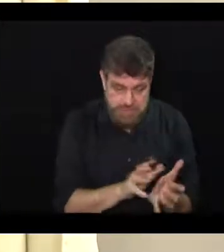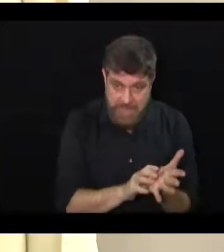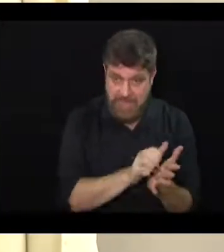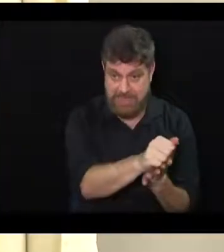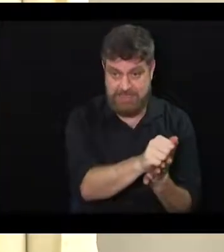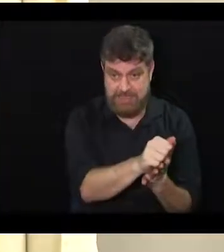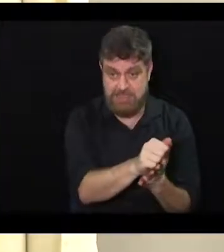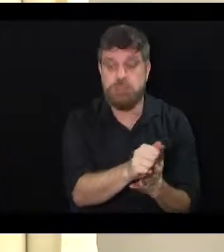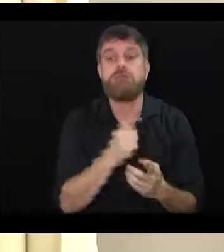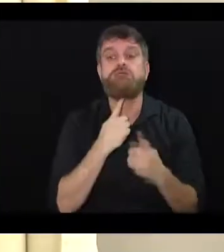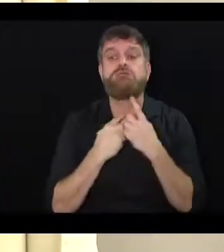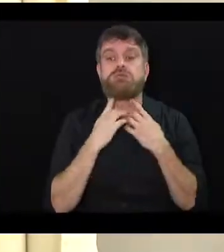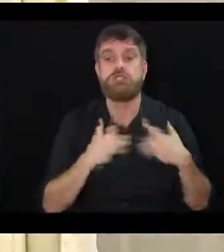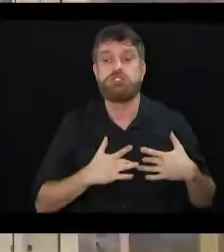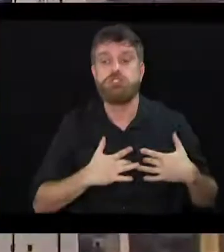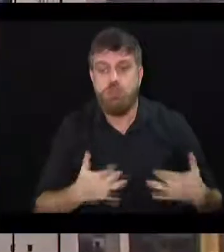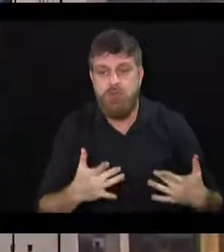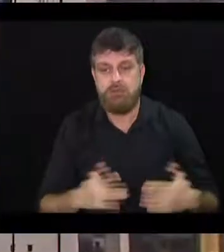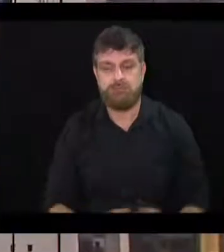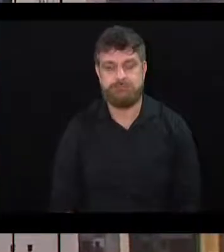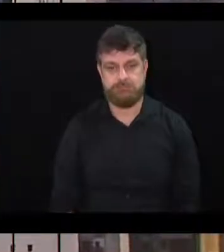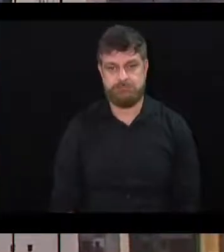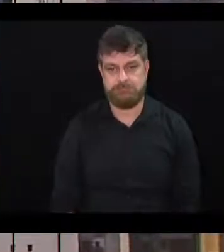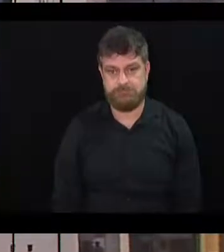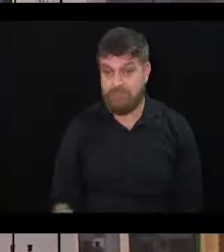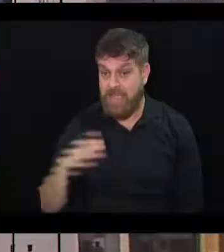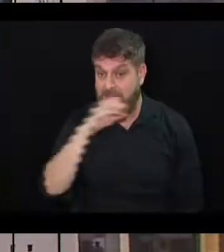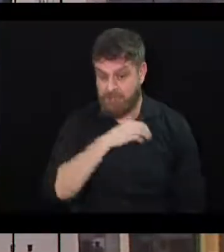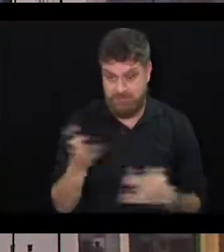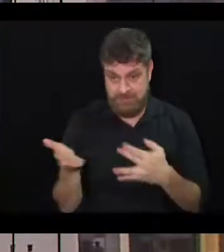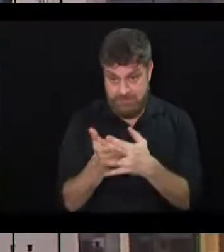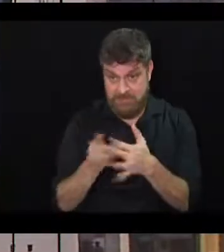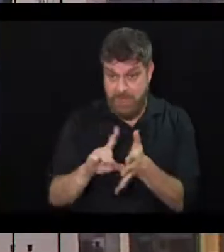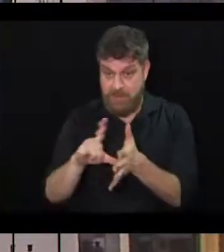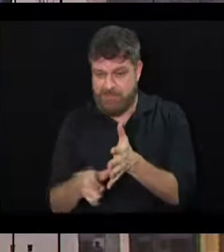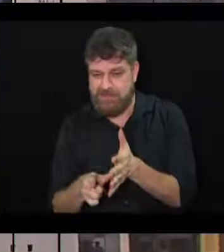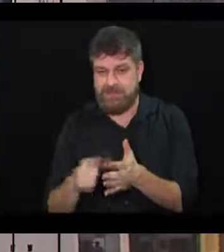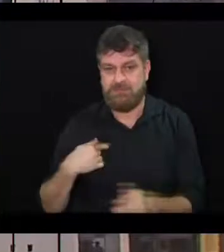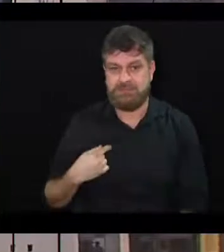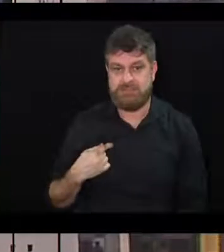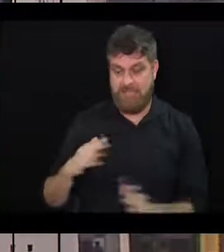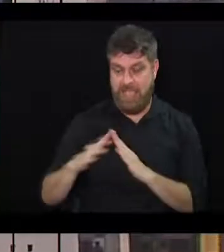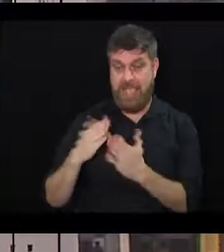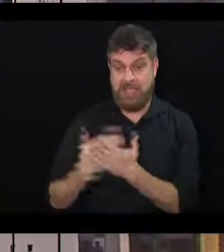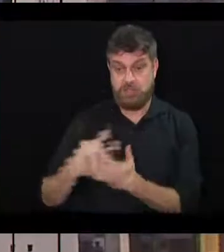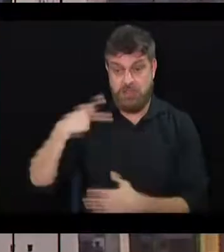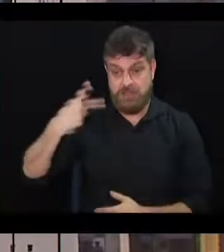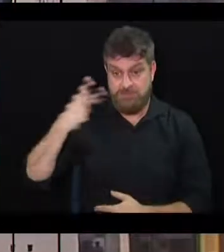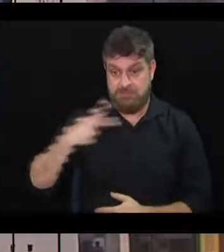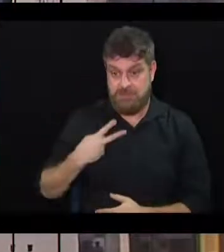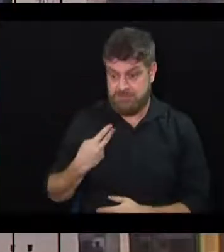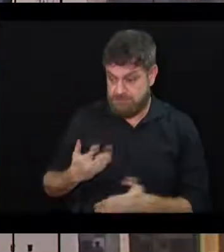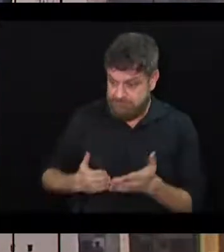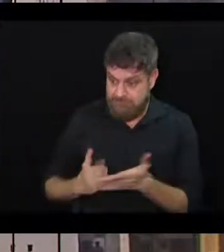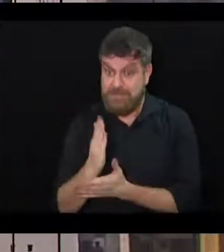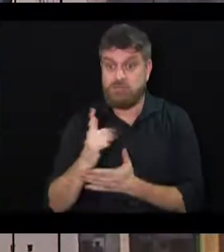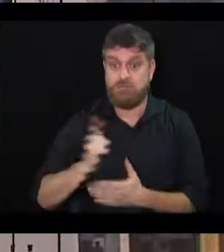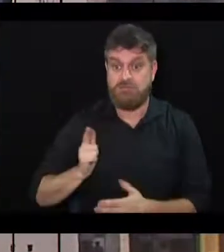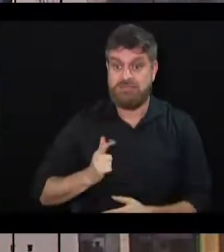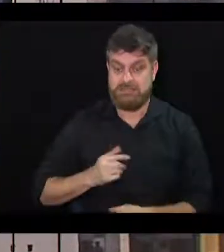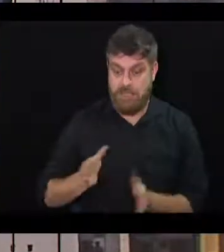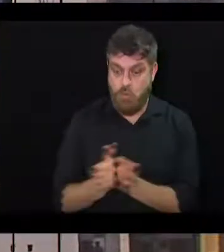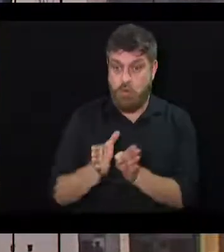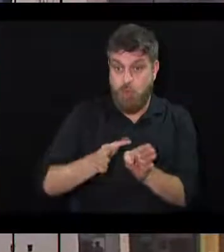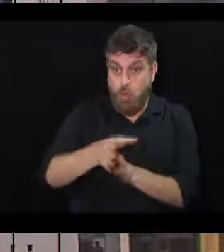dessas pessoas que são doadoras. Rápido intervalo e na volta, Elecamp é eleita para o Conselho Fiscal da